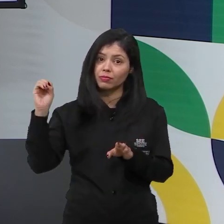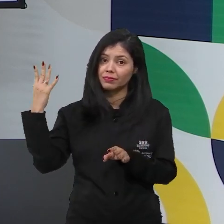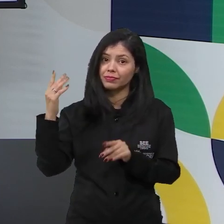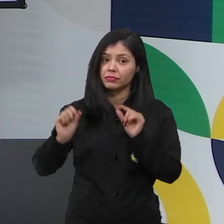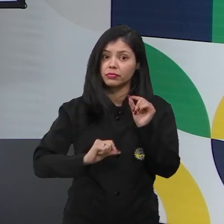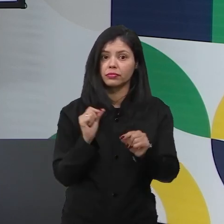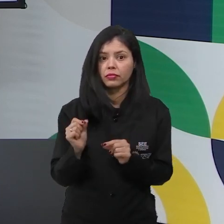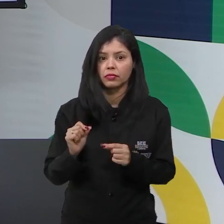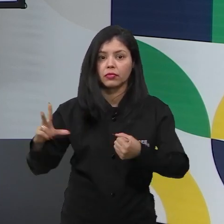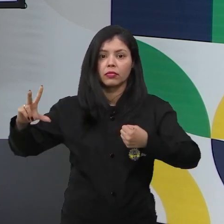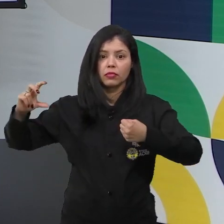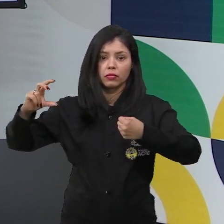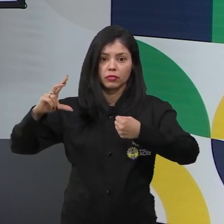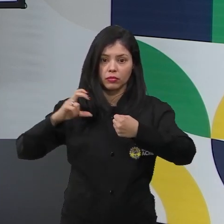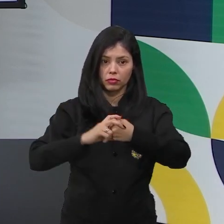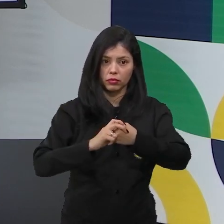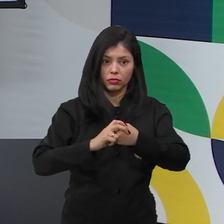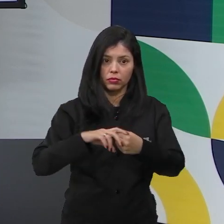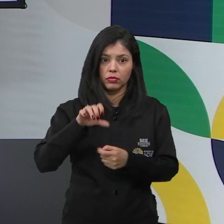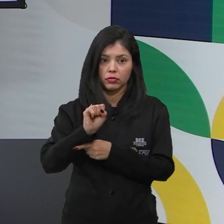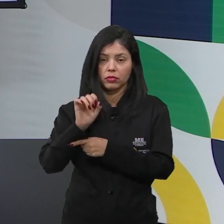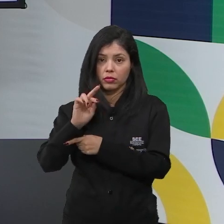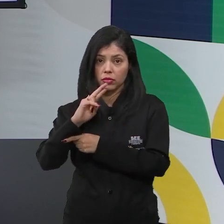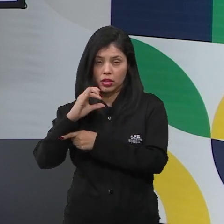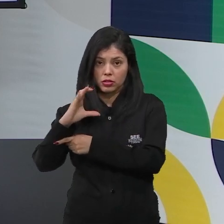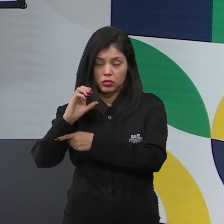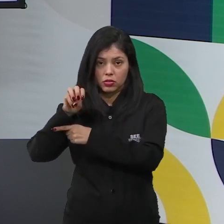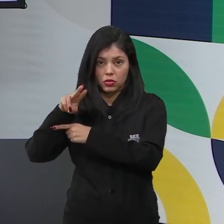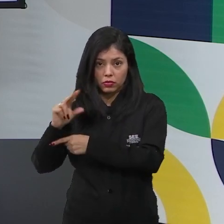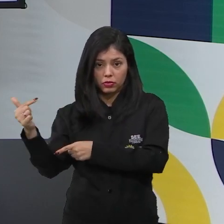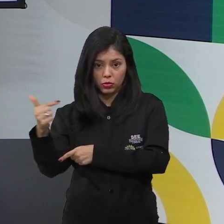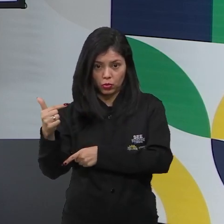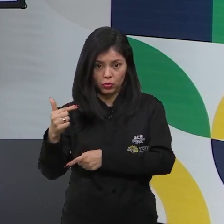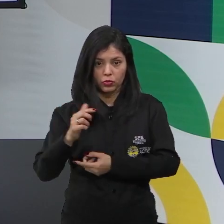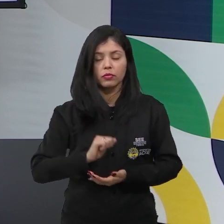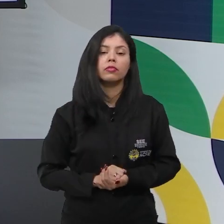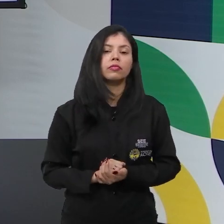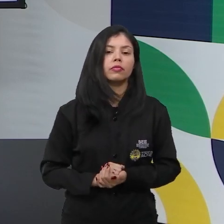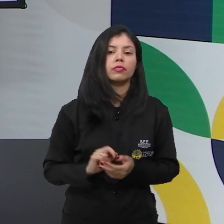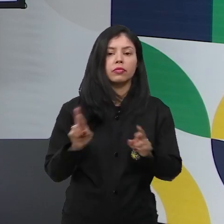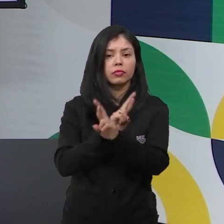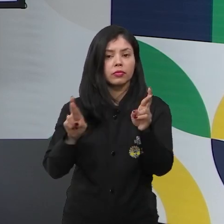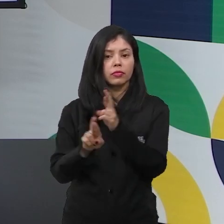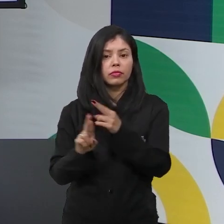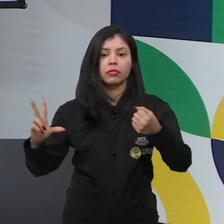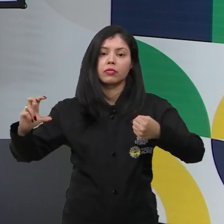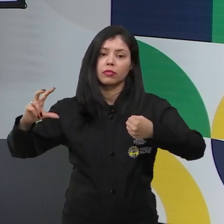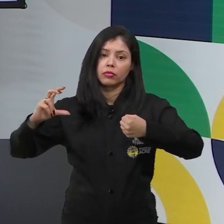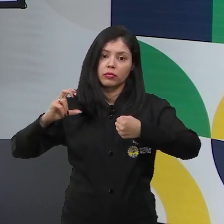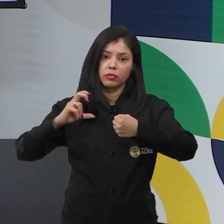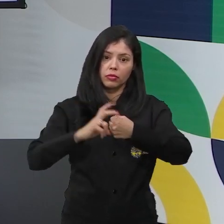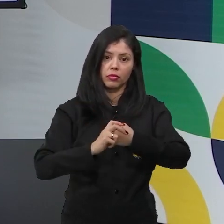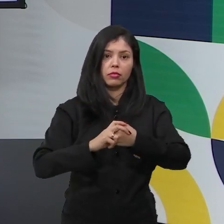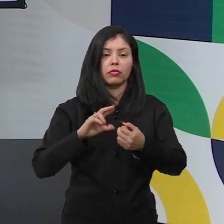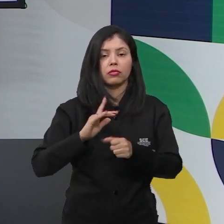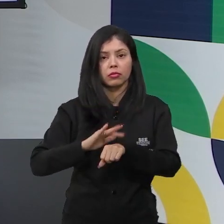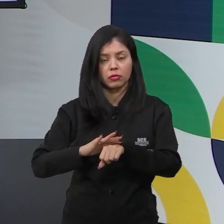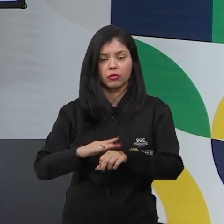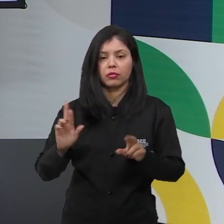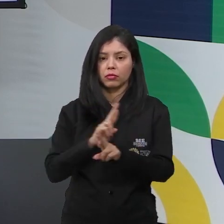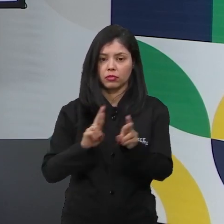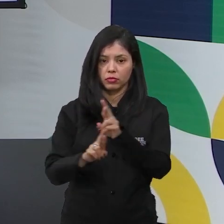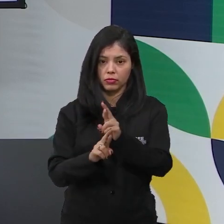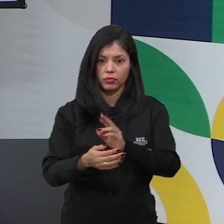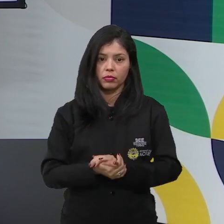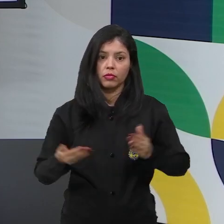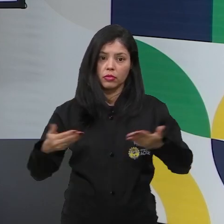causada pelo vírus SARS-CoV-2. Então, em relação aos vírus, essas são as principais doenças